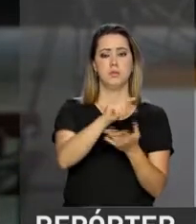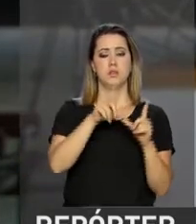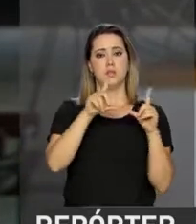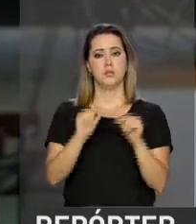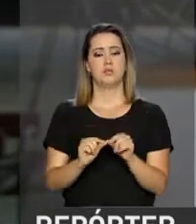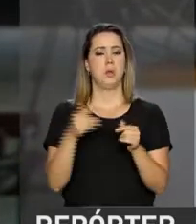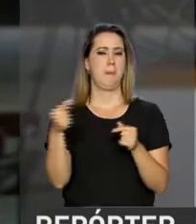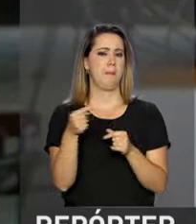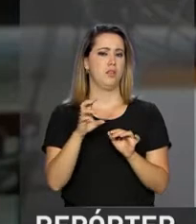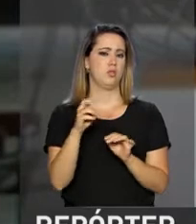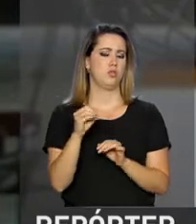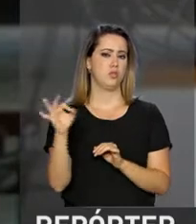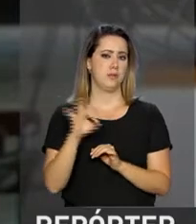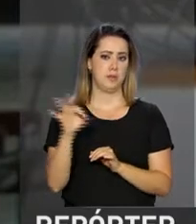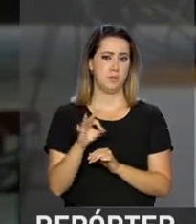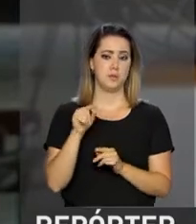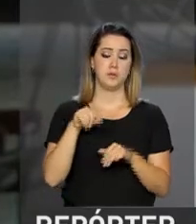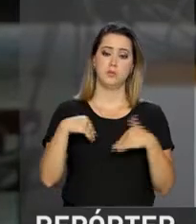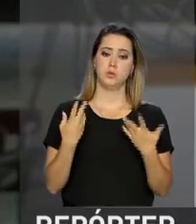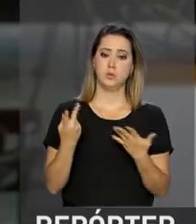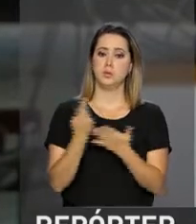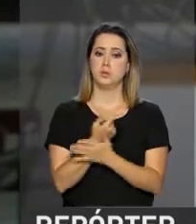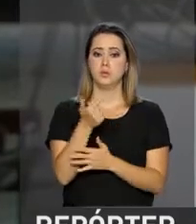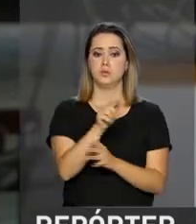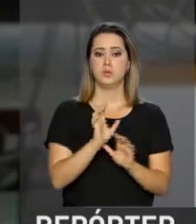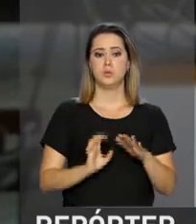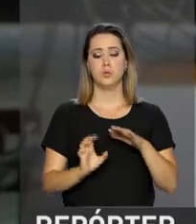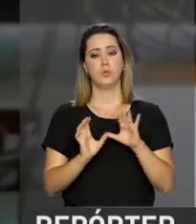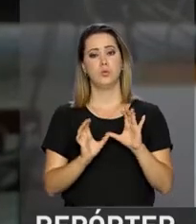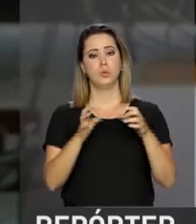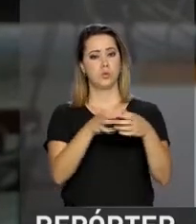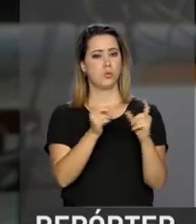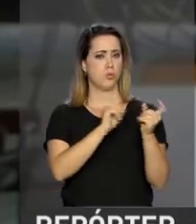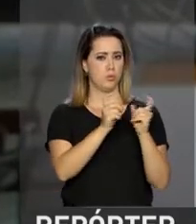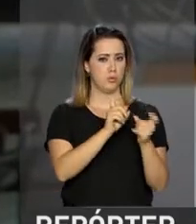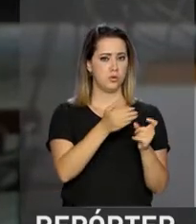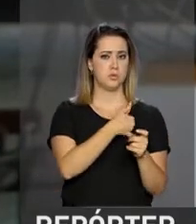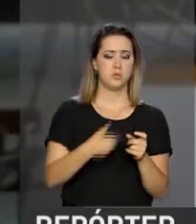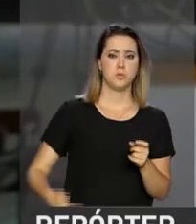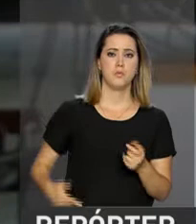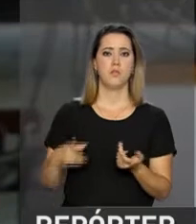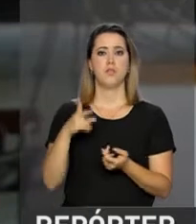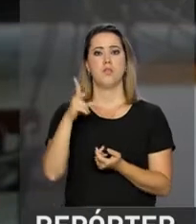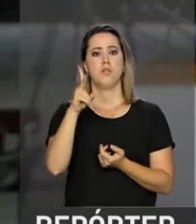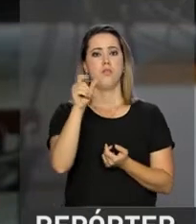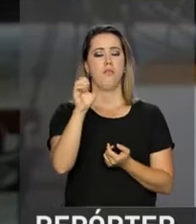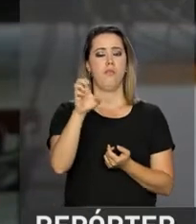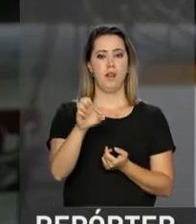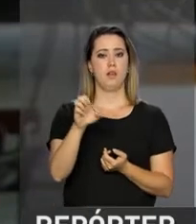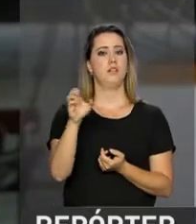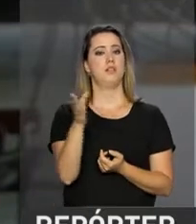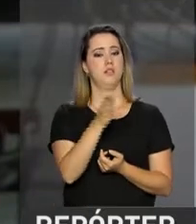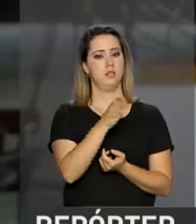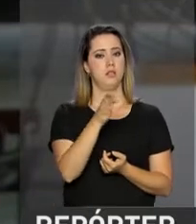caia para menos do que 50%, como ocorre com outras companhias, no caso, Vale do Rio Doce e Embraer.